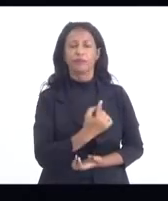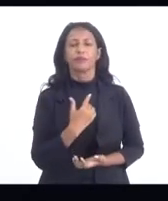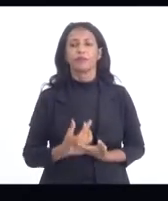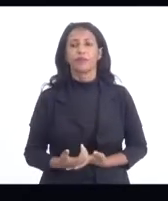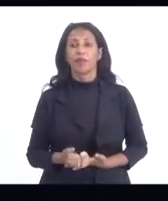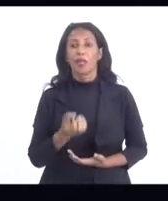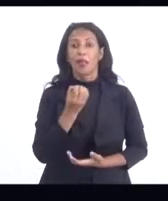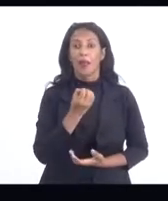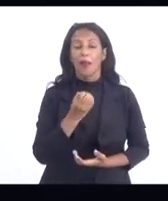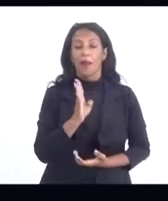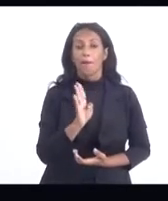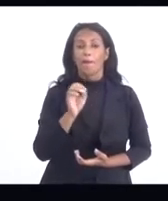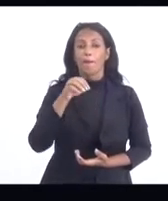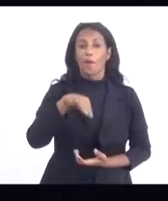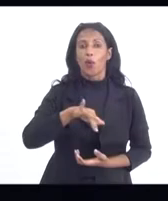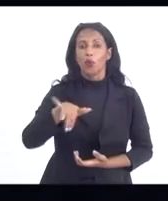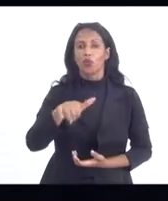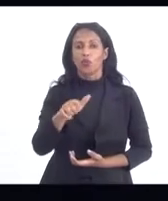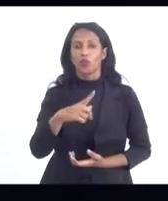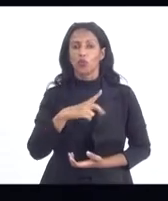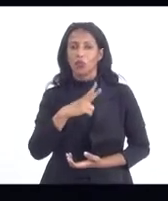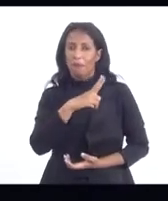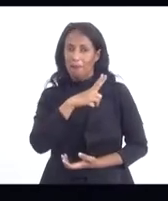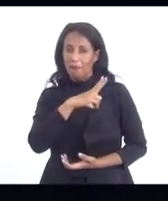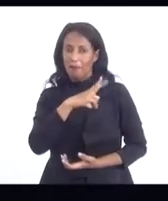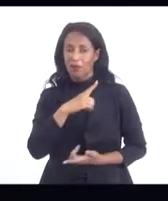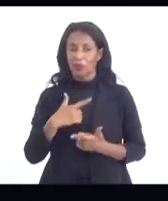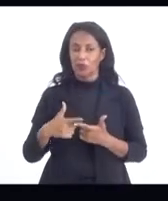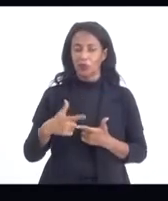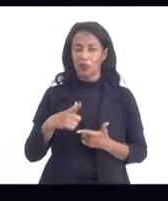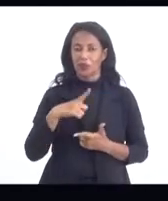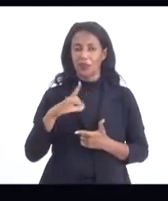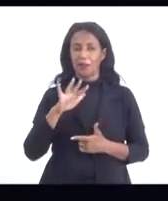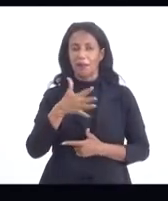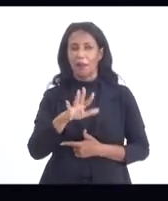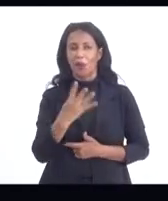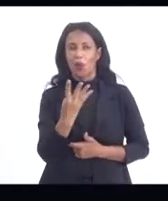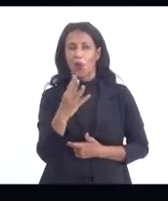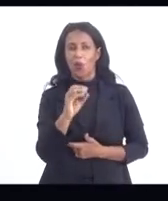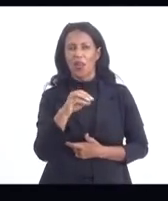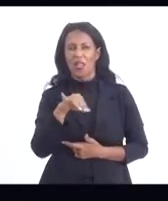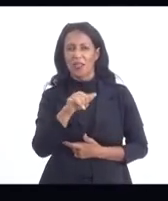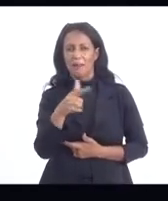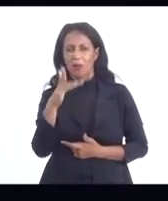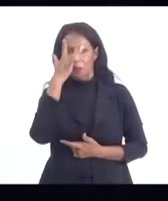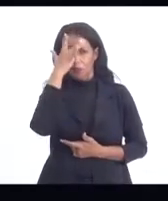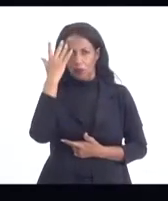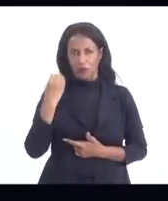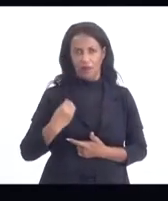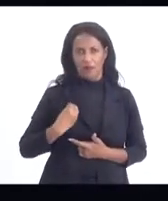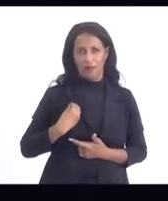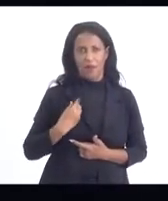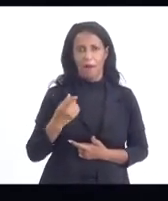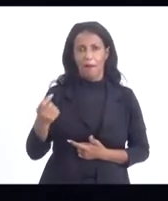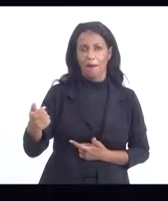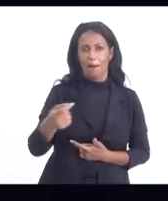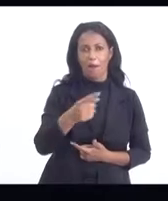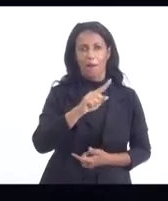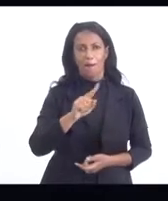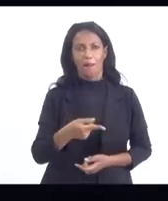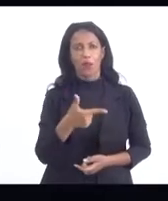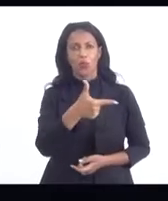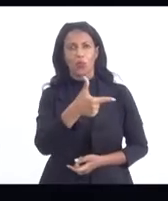Bom Jesus tem um caso também muito particular, que temos aproximadamente 40 mil habitantes, mas temos pouco mais de